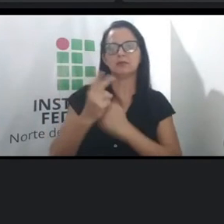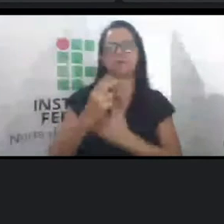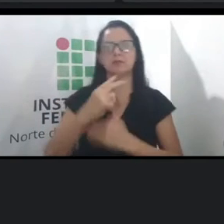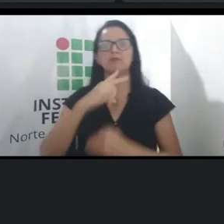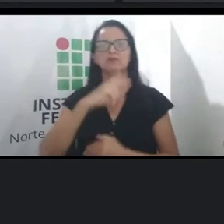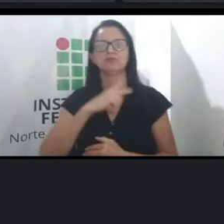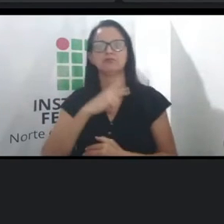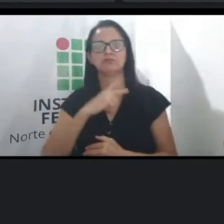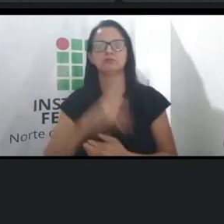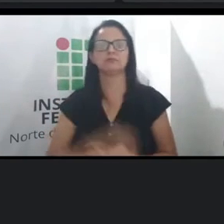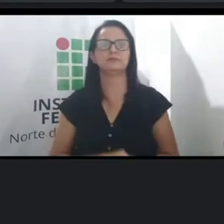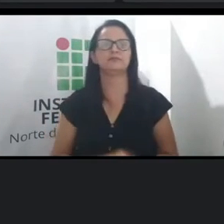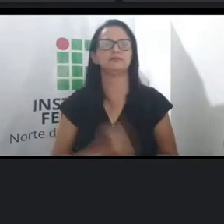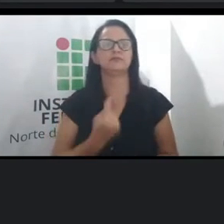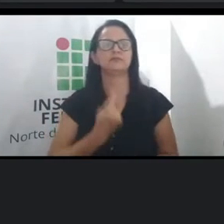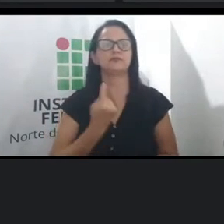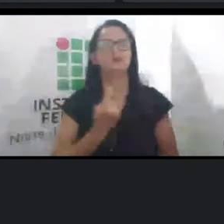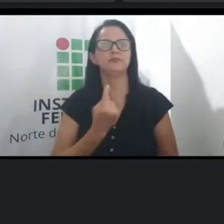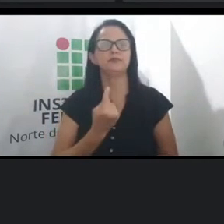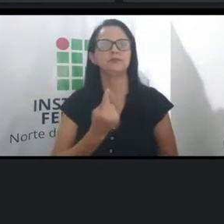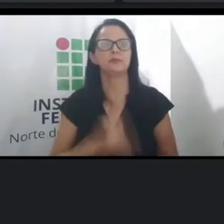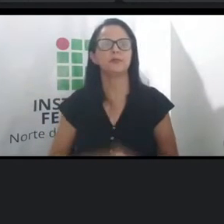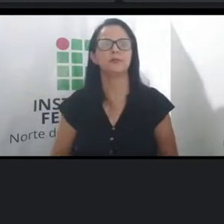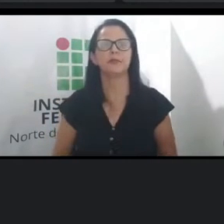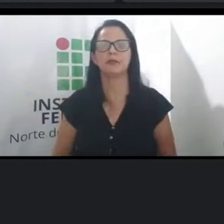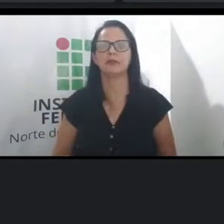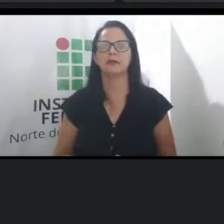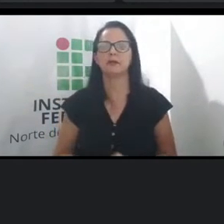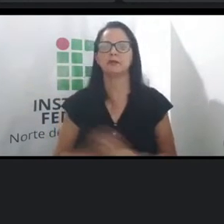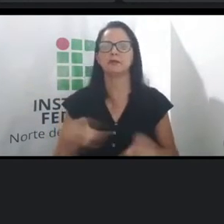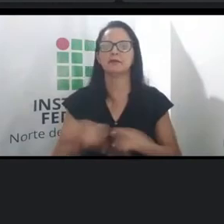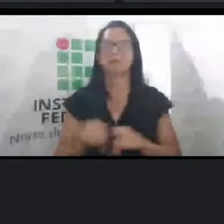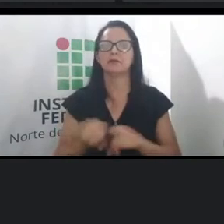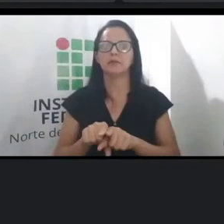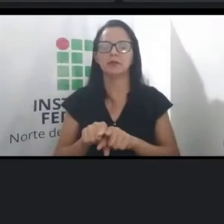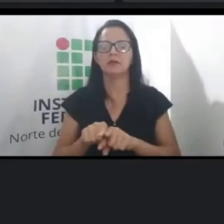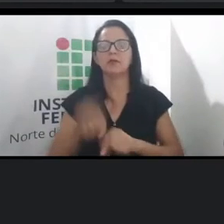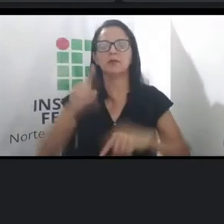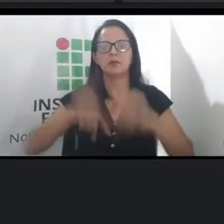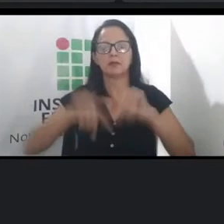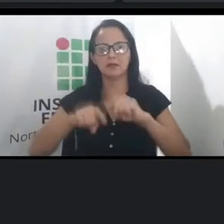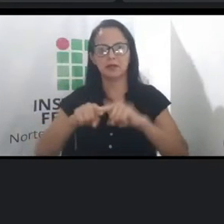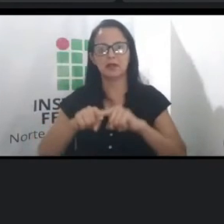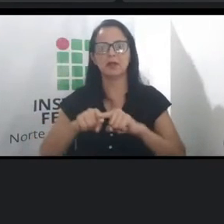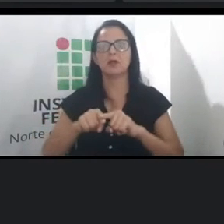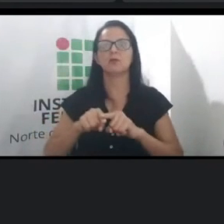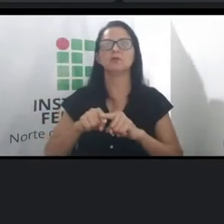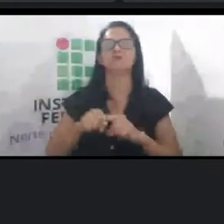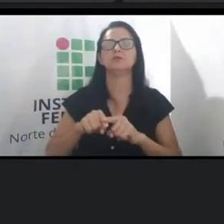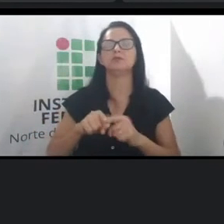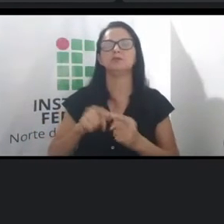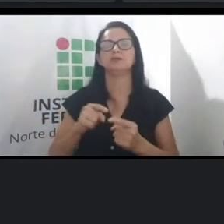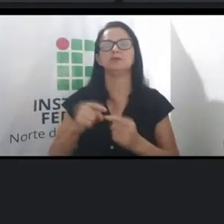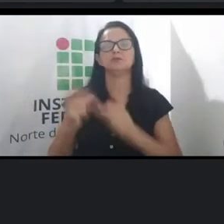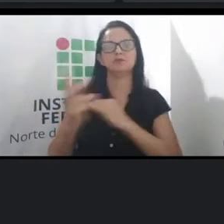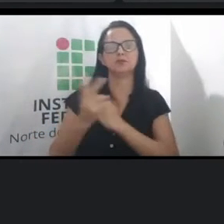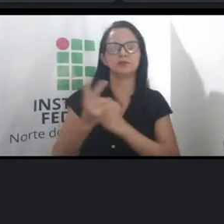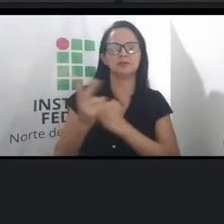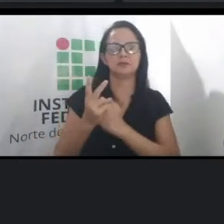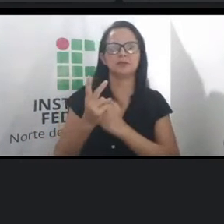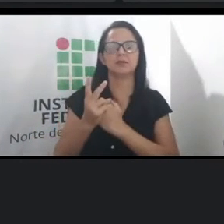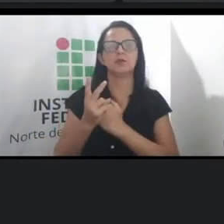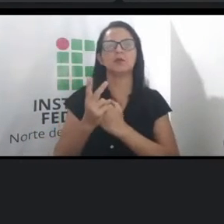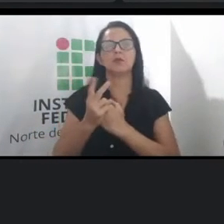equipamentos de proteção individual forem suficientes, devemos utilizar equipamento de proteção coletiva. O equipamento de